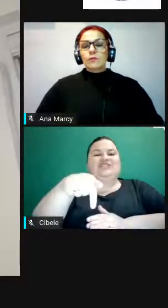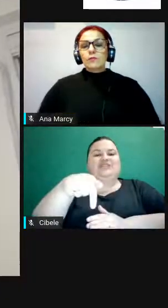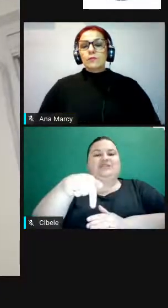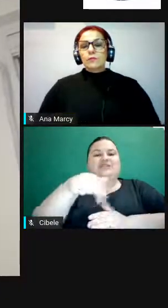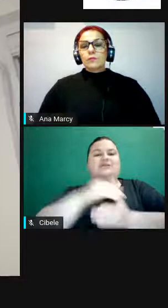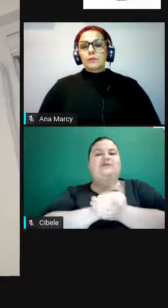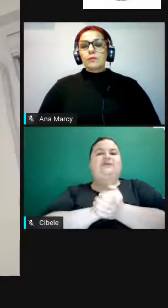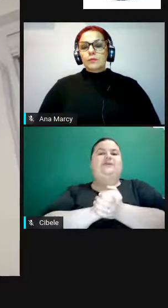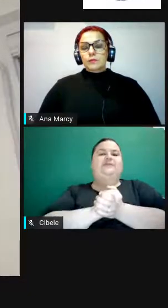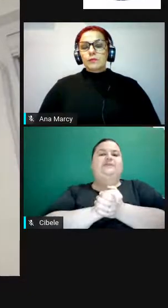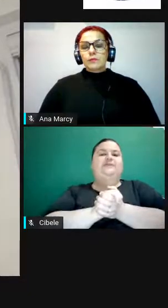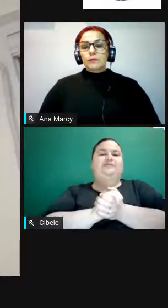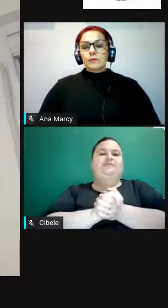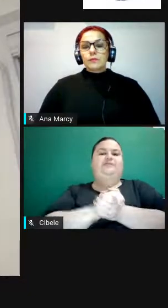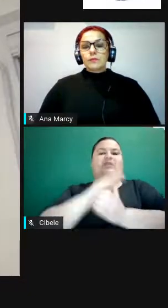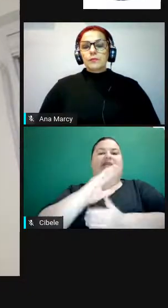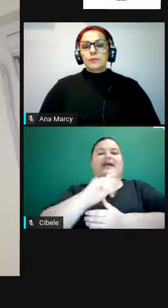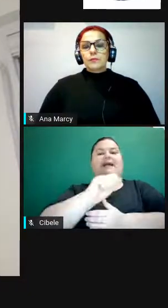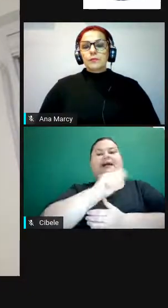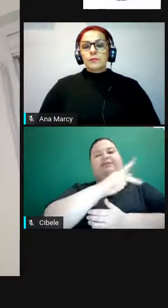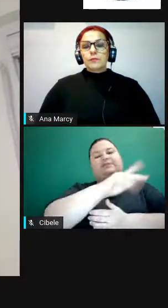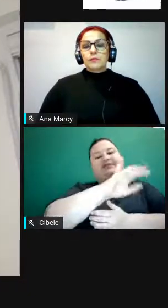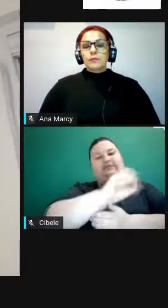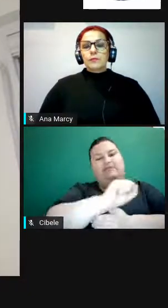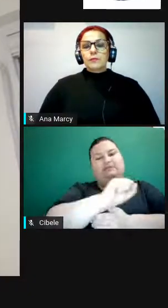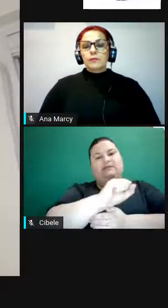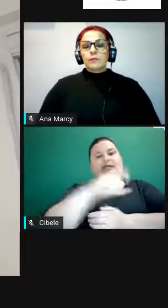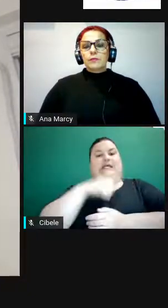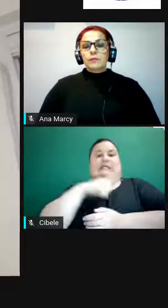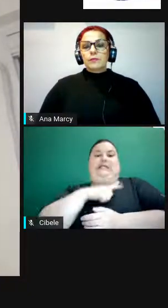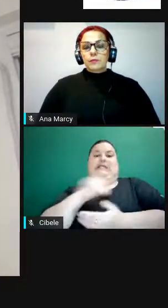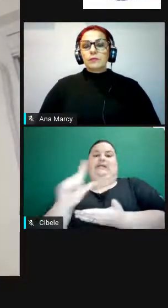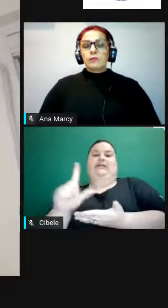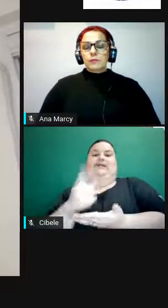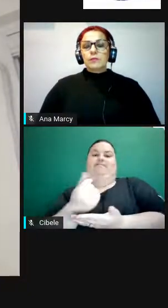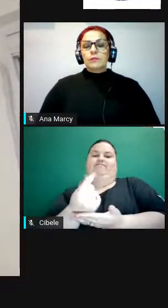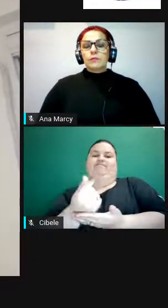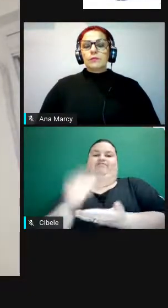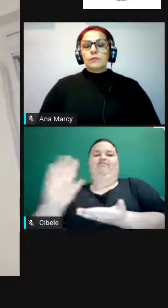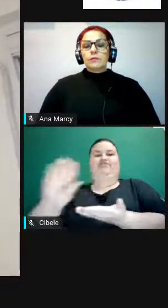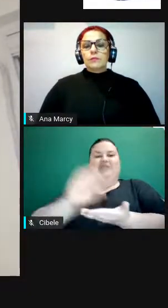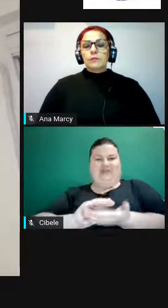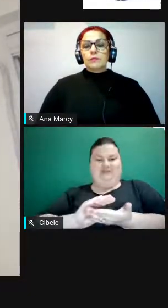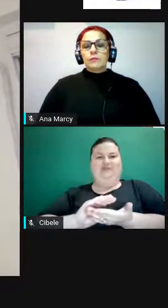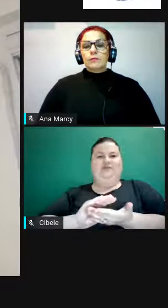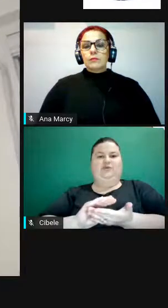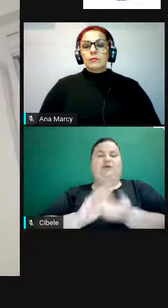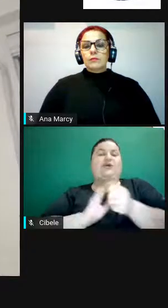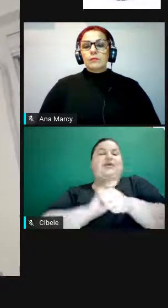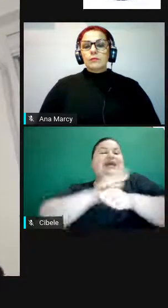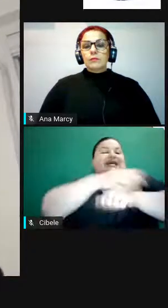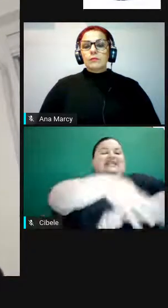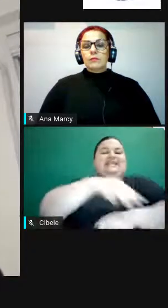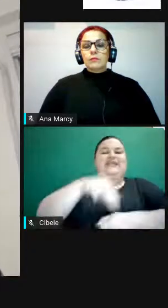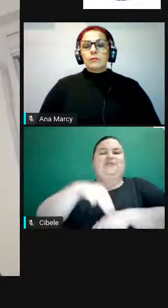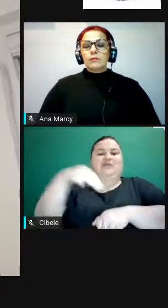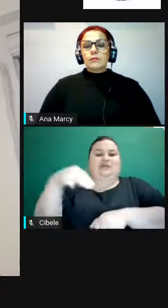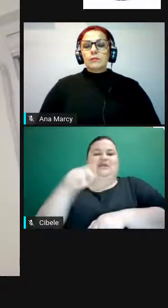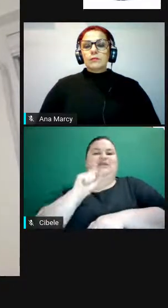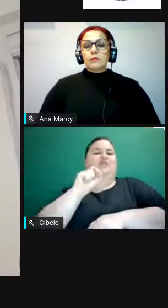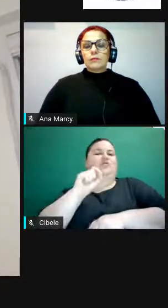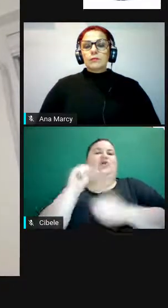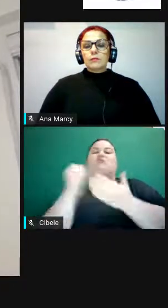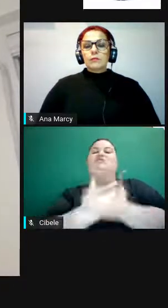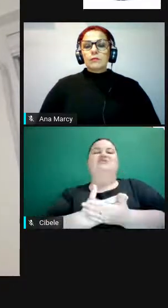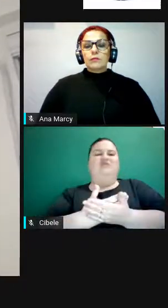e aonde tem mais recursos e tudo mais e eu entrei no mestrado só que quando eu entrei aconteceu uma